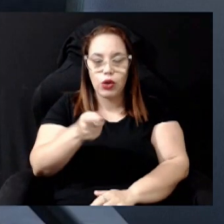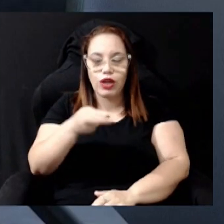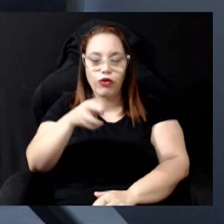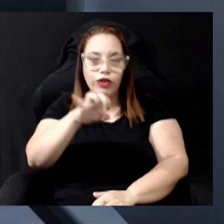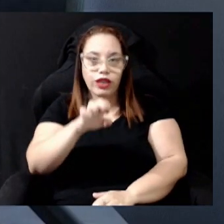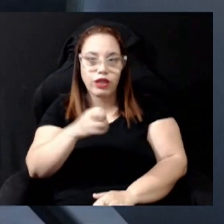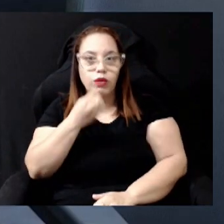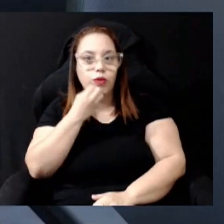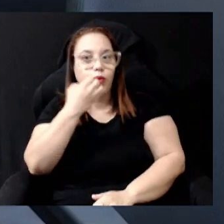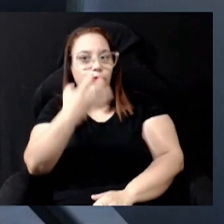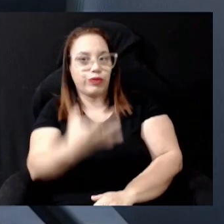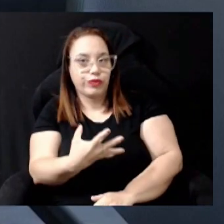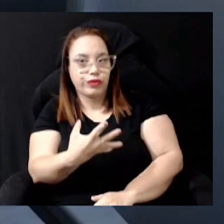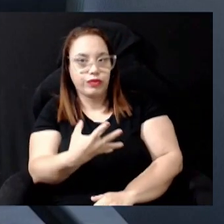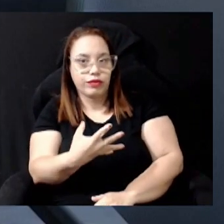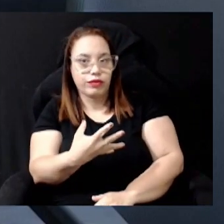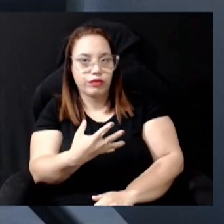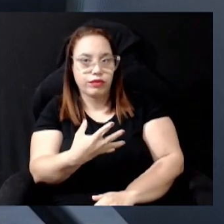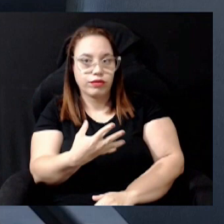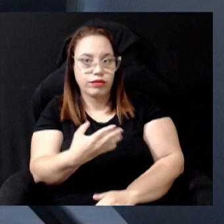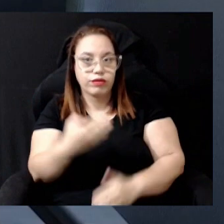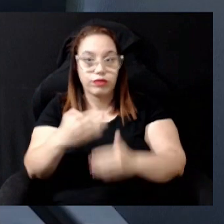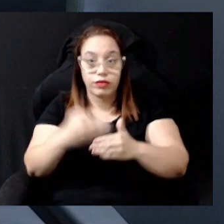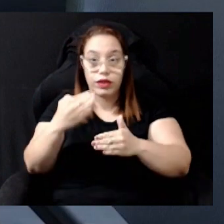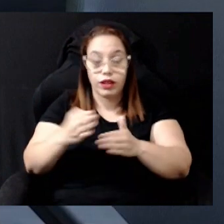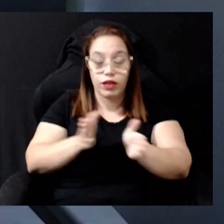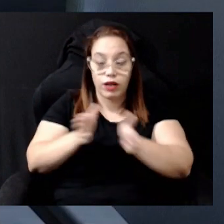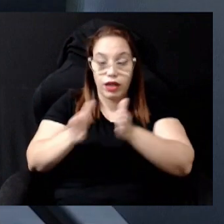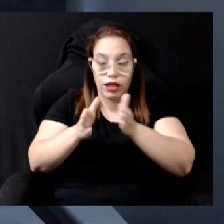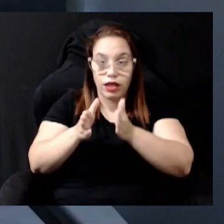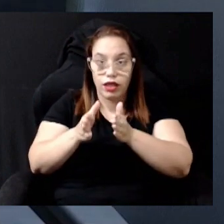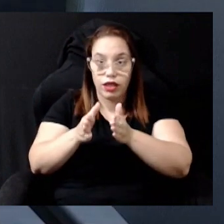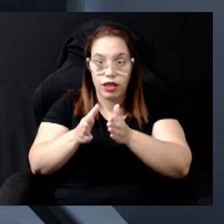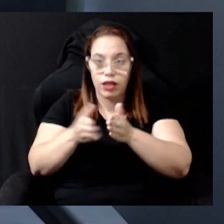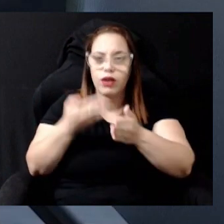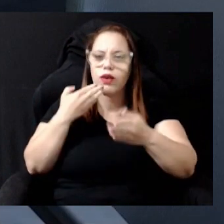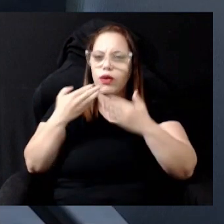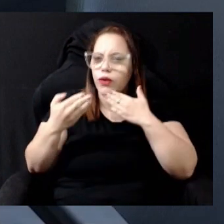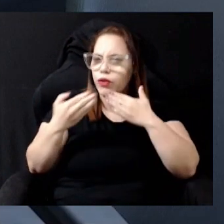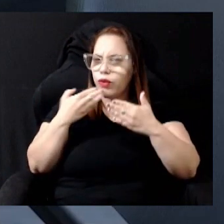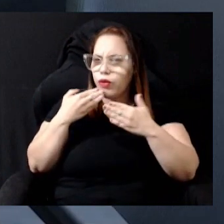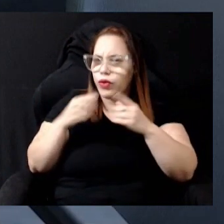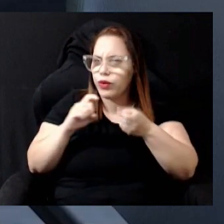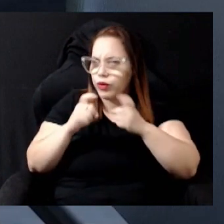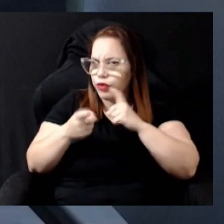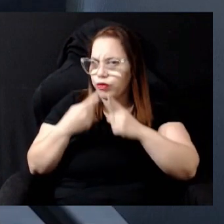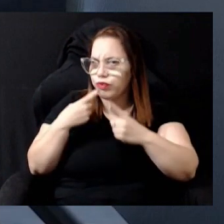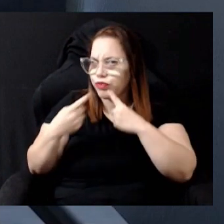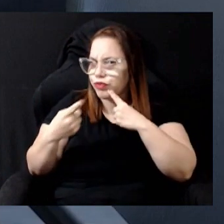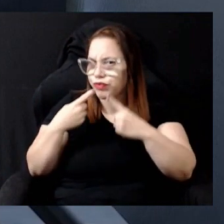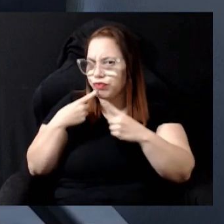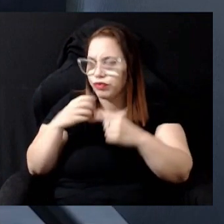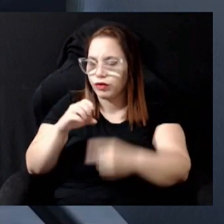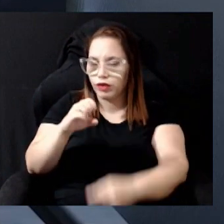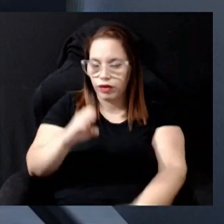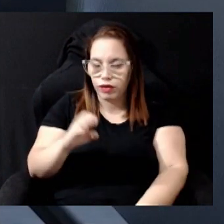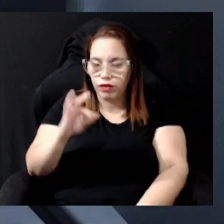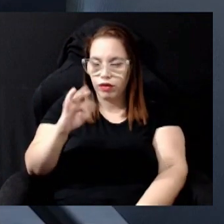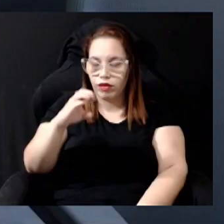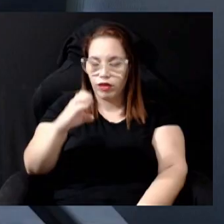aparentemente, então, o processo está caminhando, essas conversas, esses diálogos com o pessoal da ETEC, né, o Centro de Paula